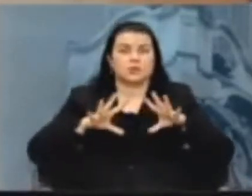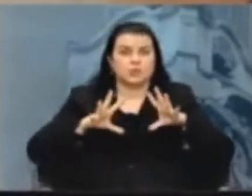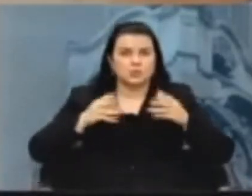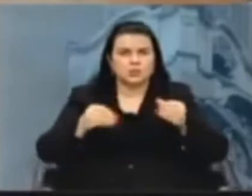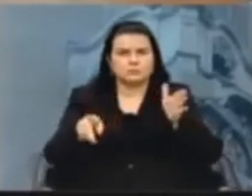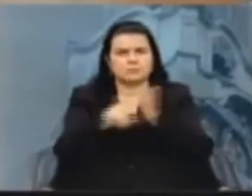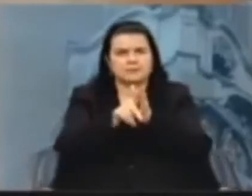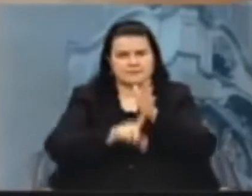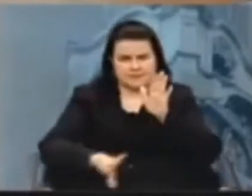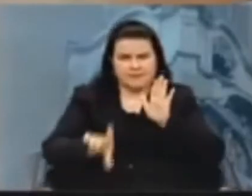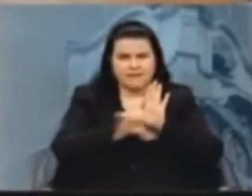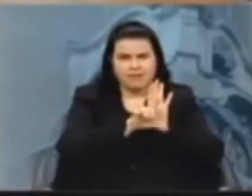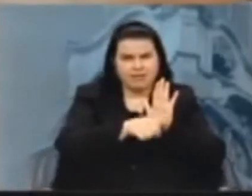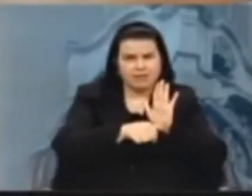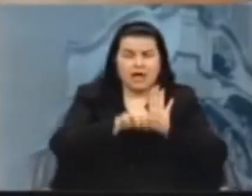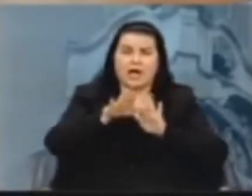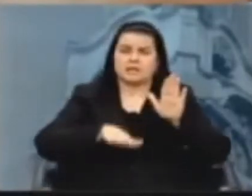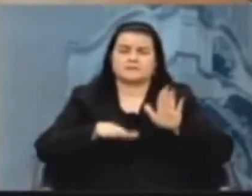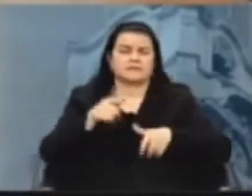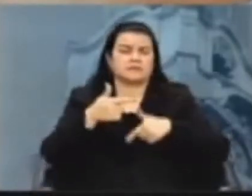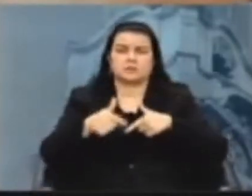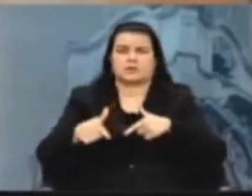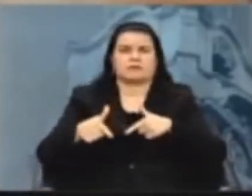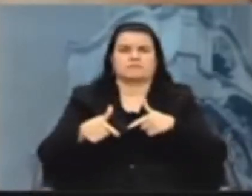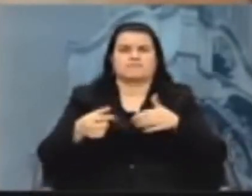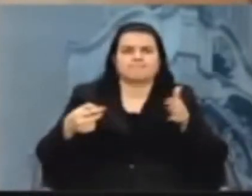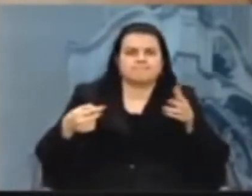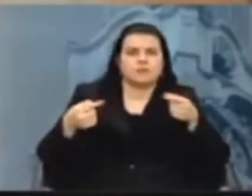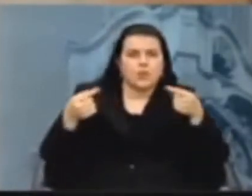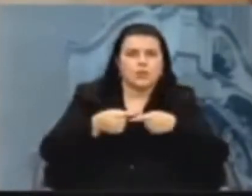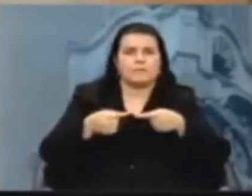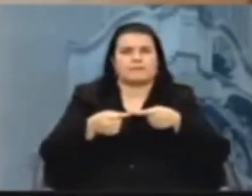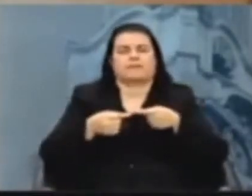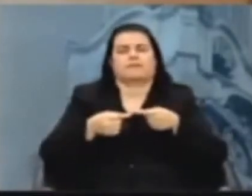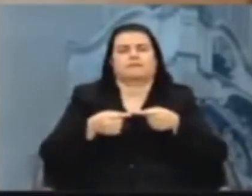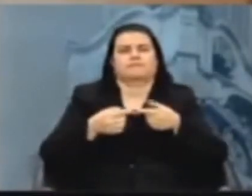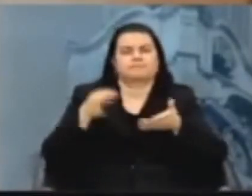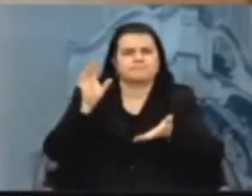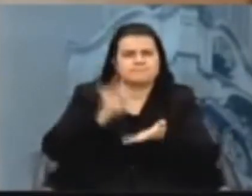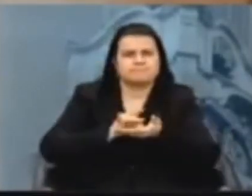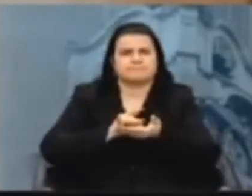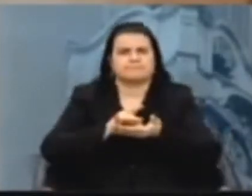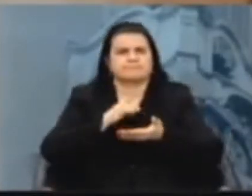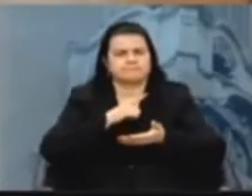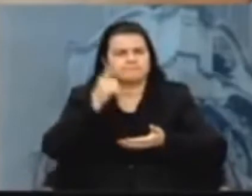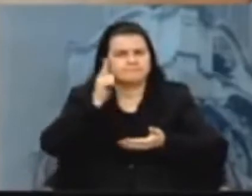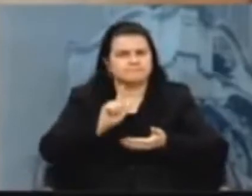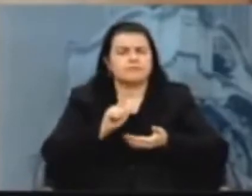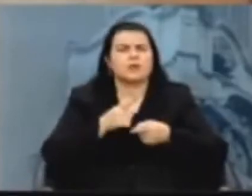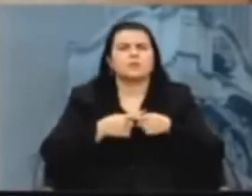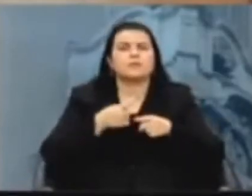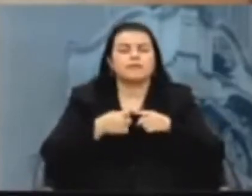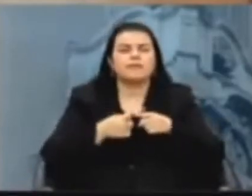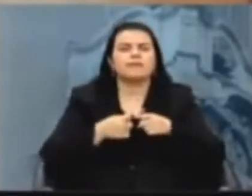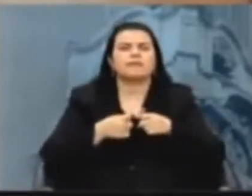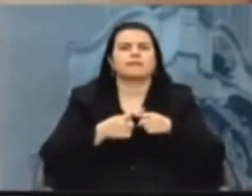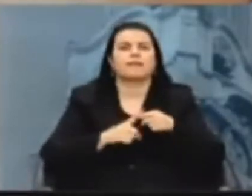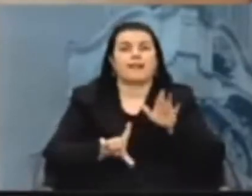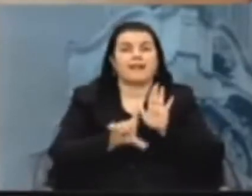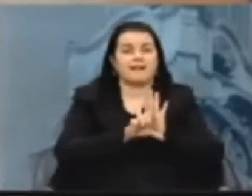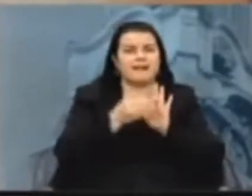necessariamente não é legítimo. Até porque, no caso presente, estamos diante de uma lei